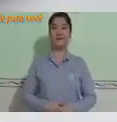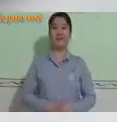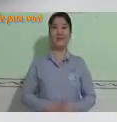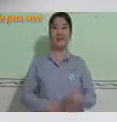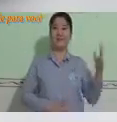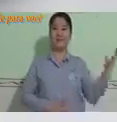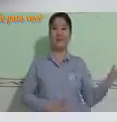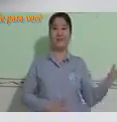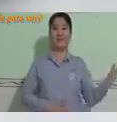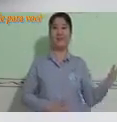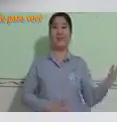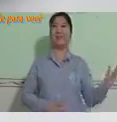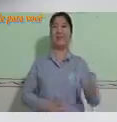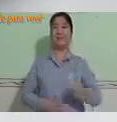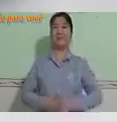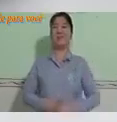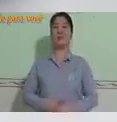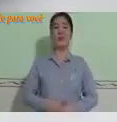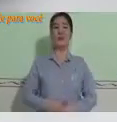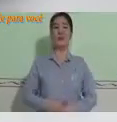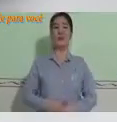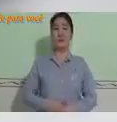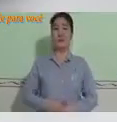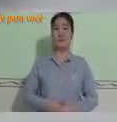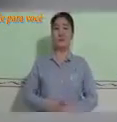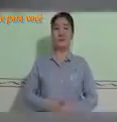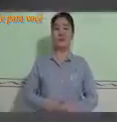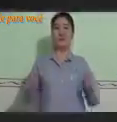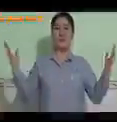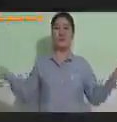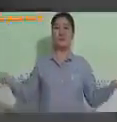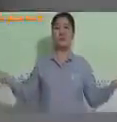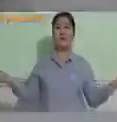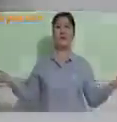o estômago, vírgula, reduzindo a quantidade de comida ingerida.